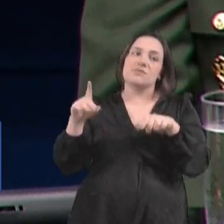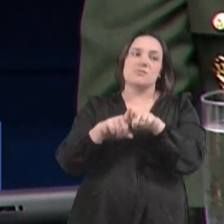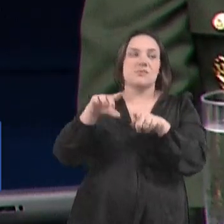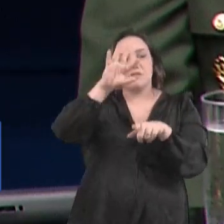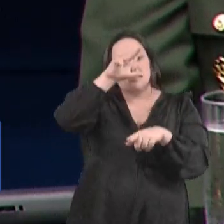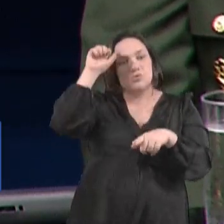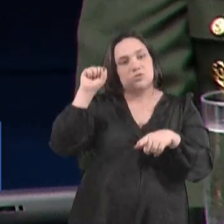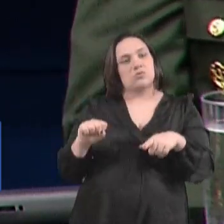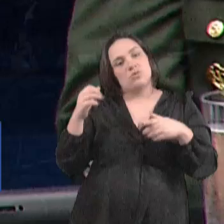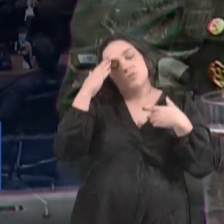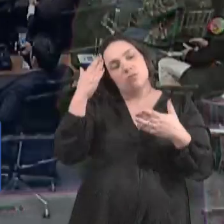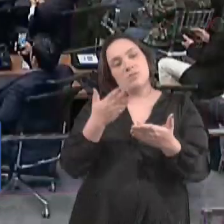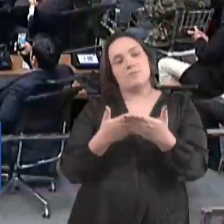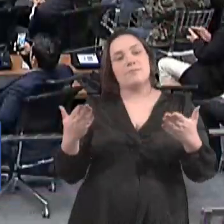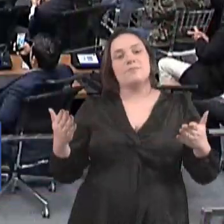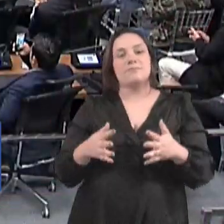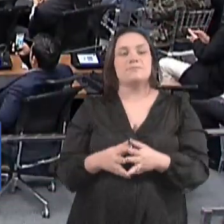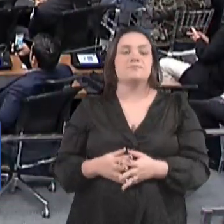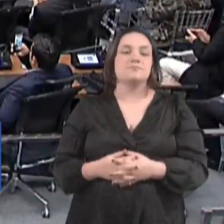Sul. Muito obrigado.